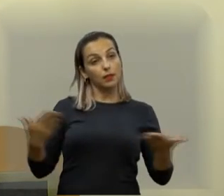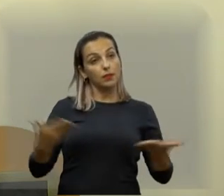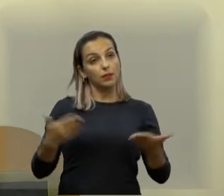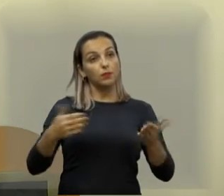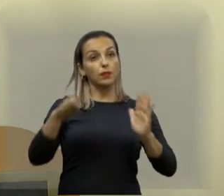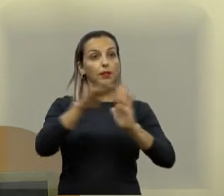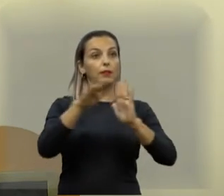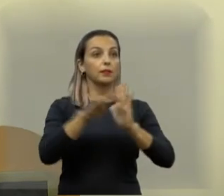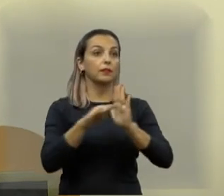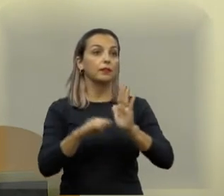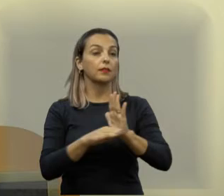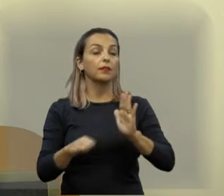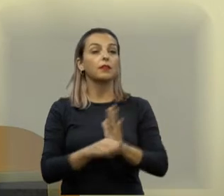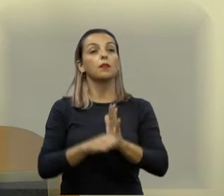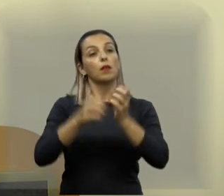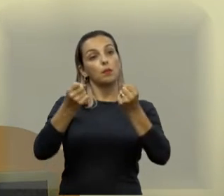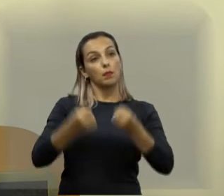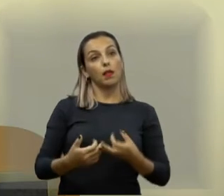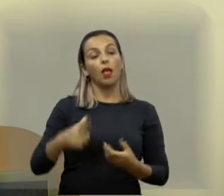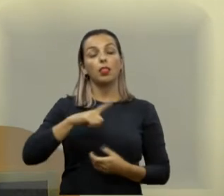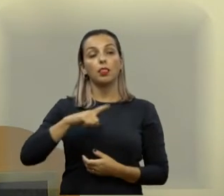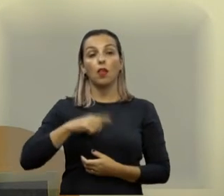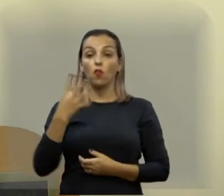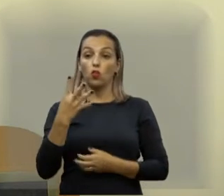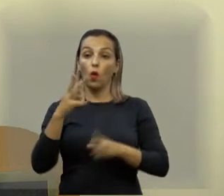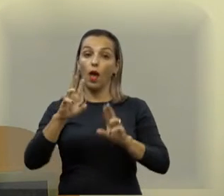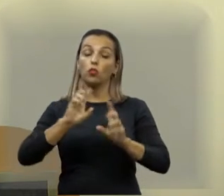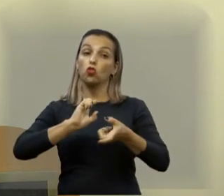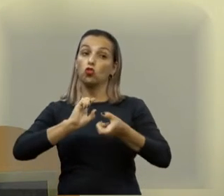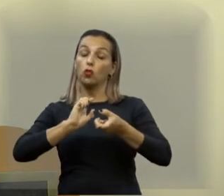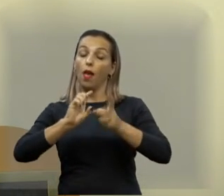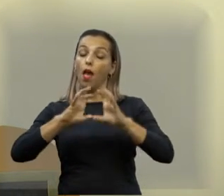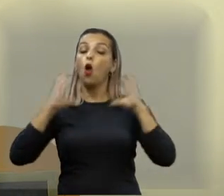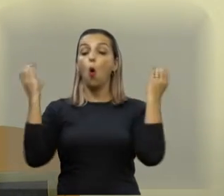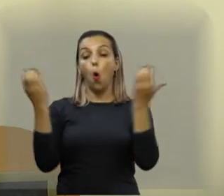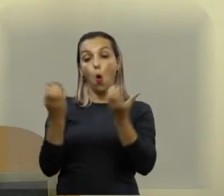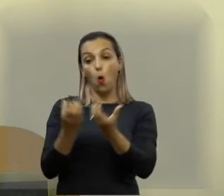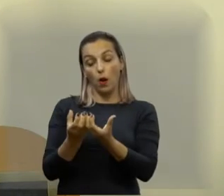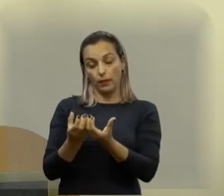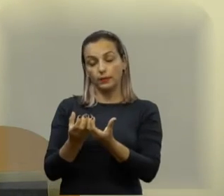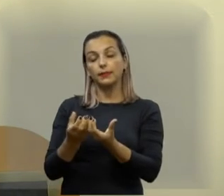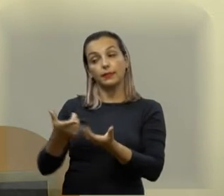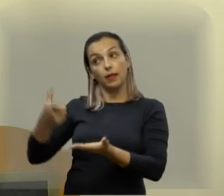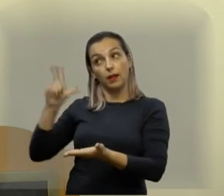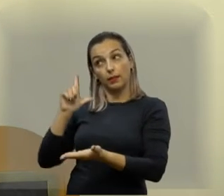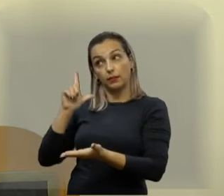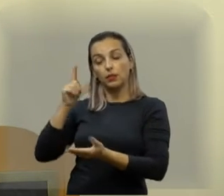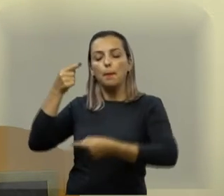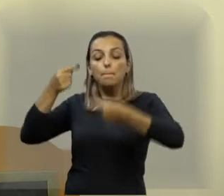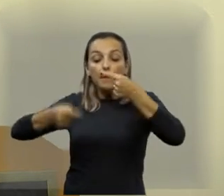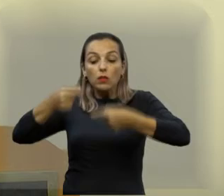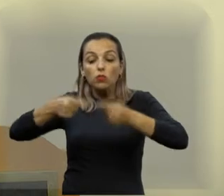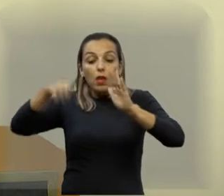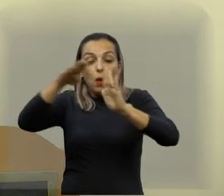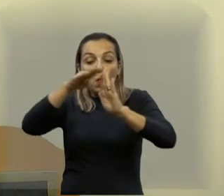plano Municipal sair a gente teve quatro pré-conferências quer discutir um plano de juventude para Ana